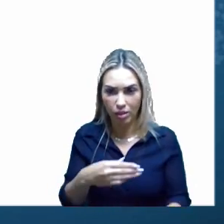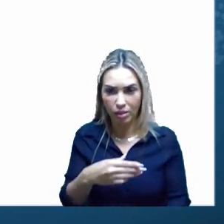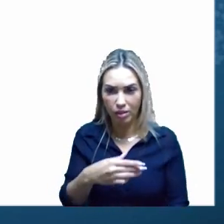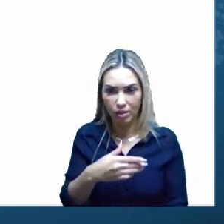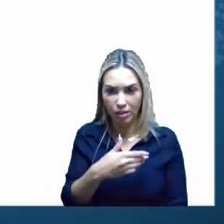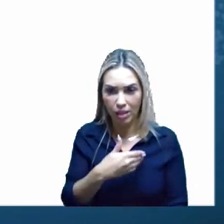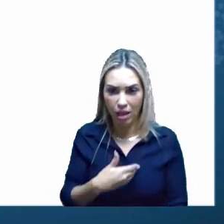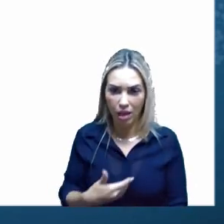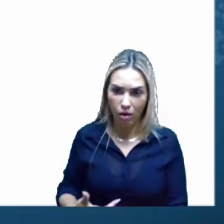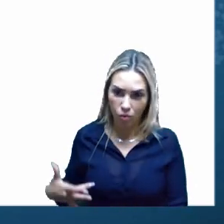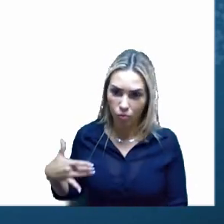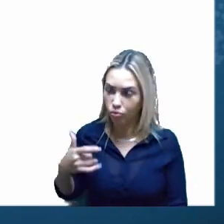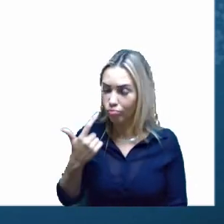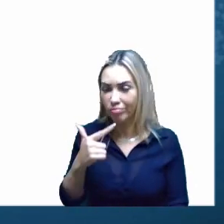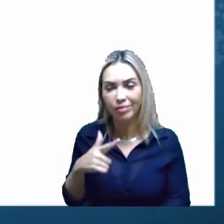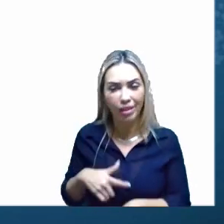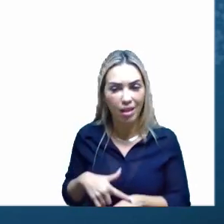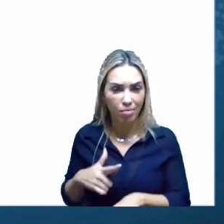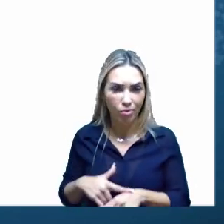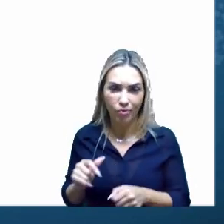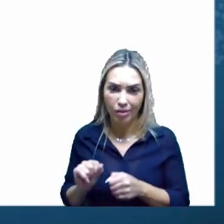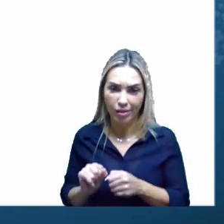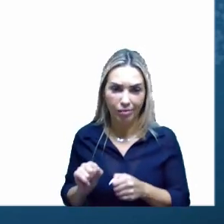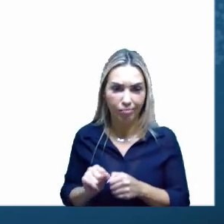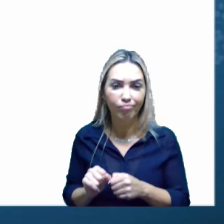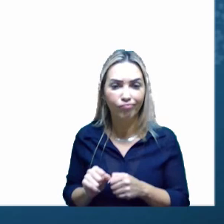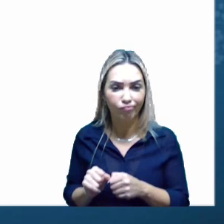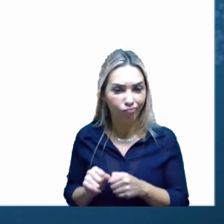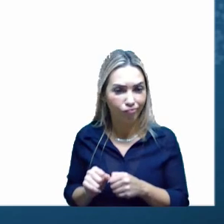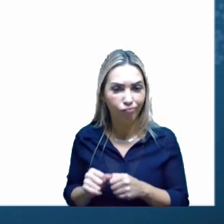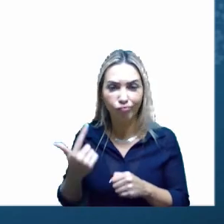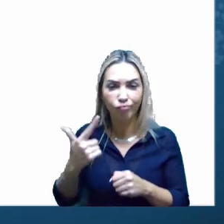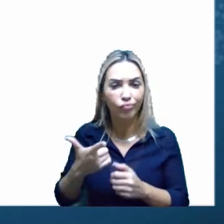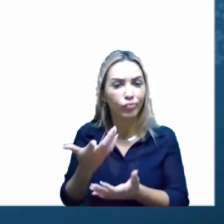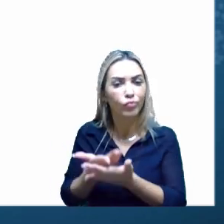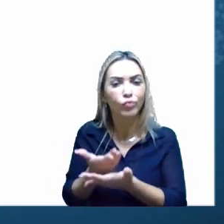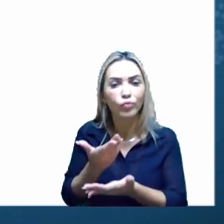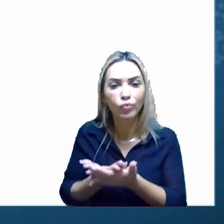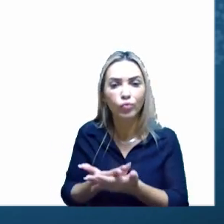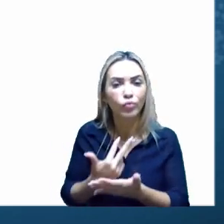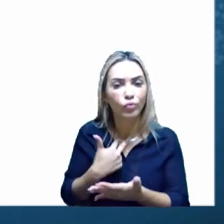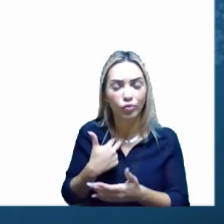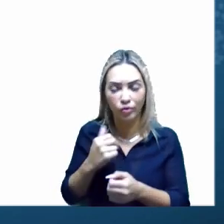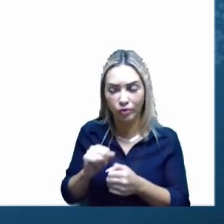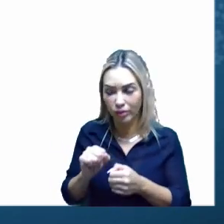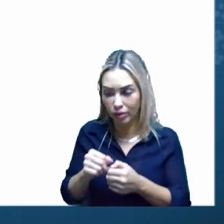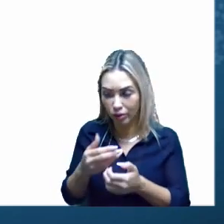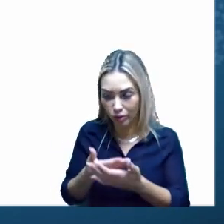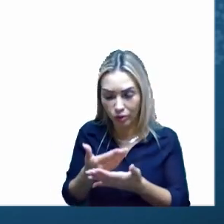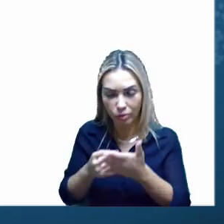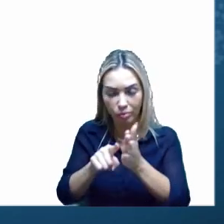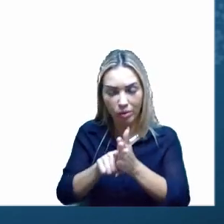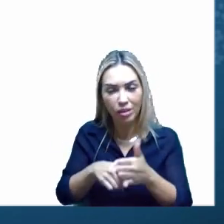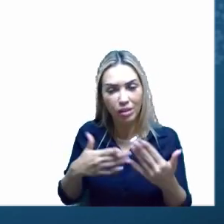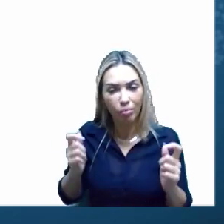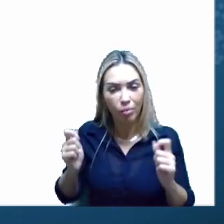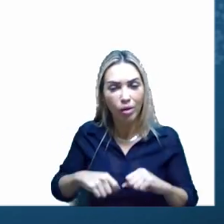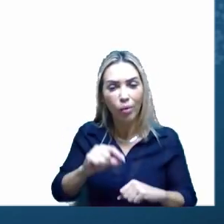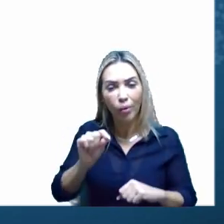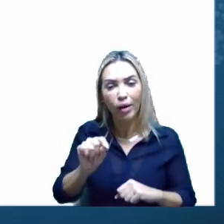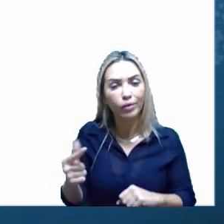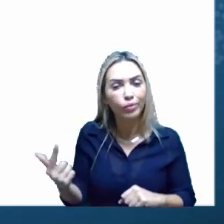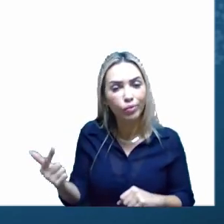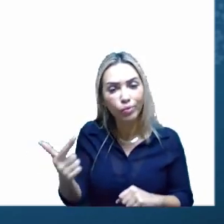teve tempo de fazer isso, e não fez esses estudos e não poderia ter feito. Então, as chances são que eles não tinham